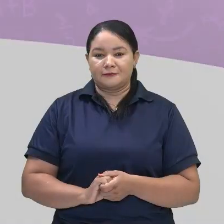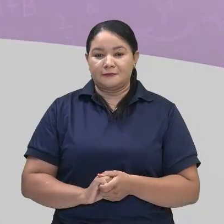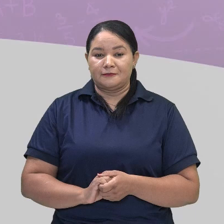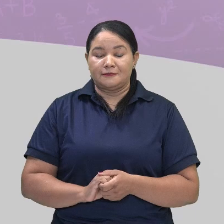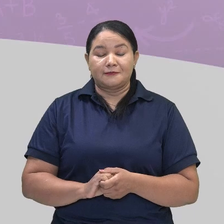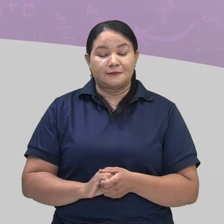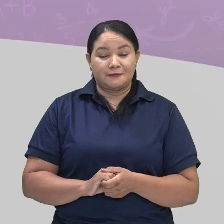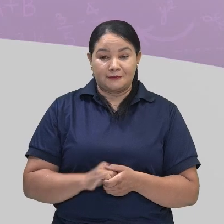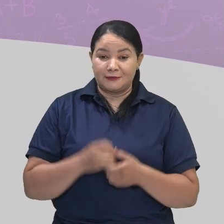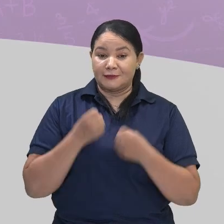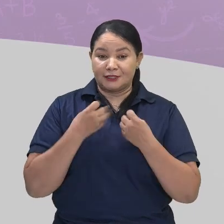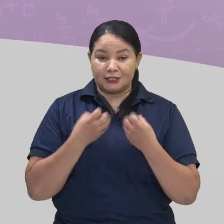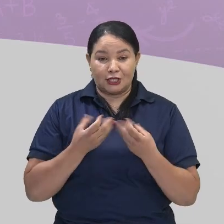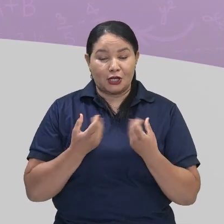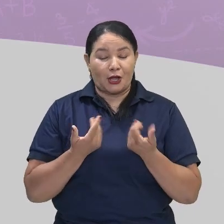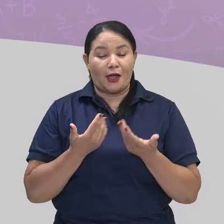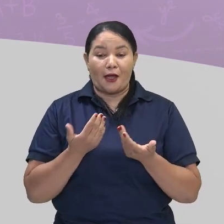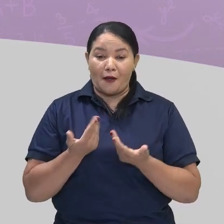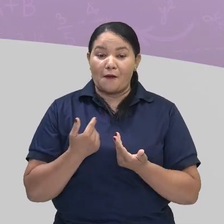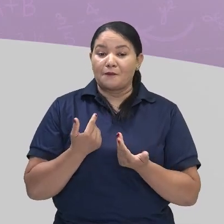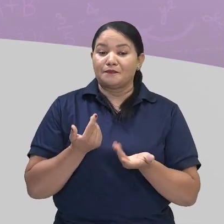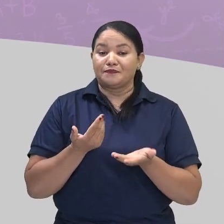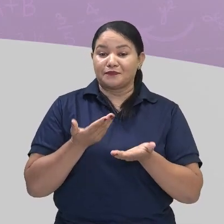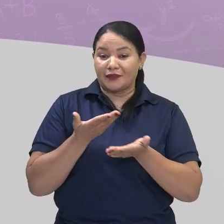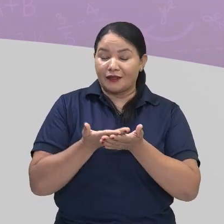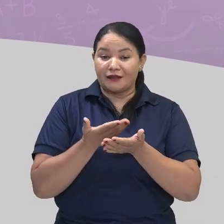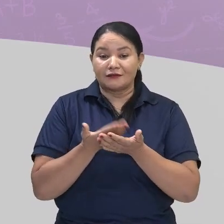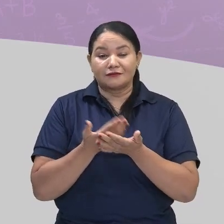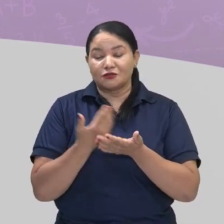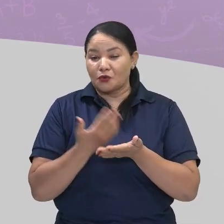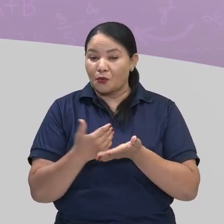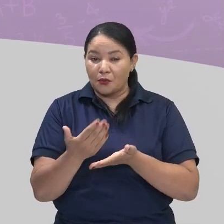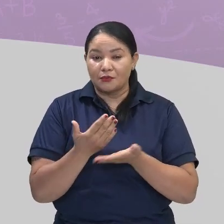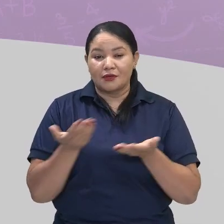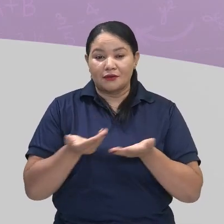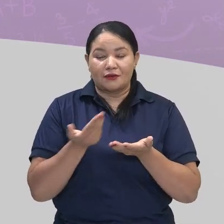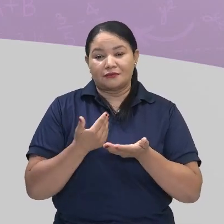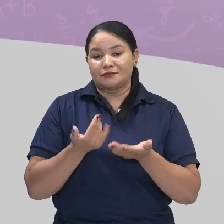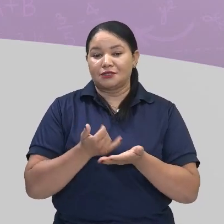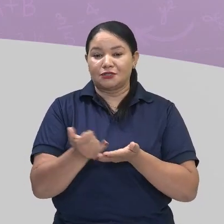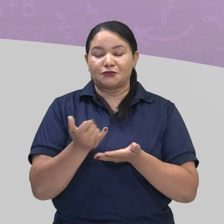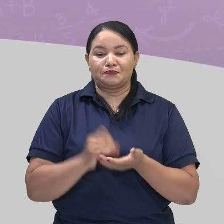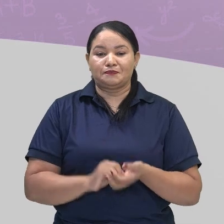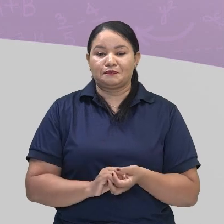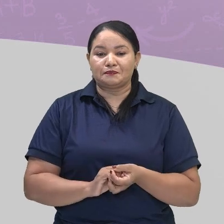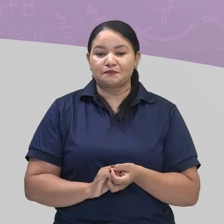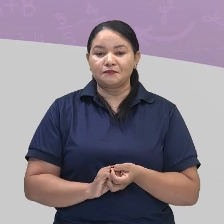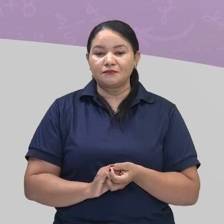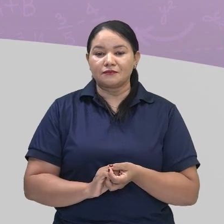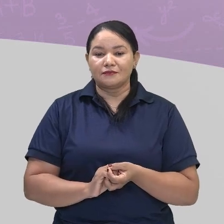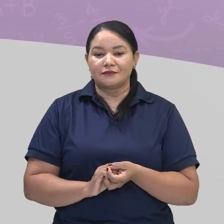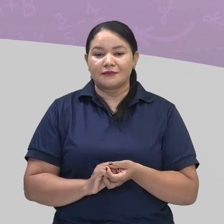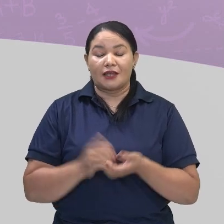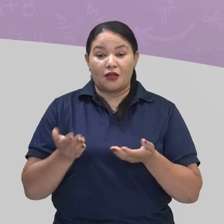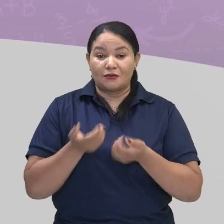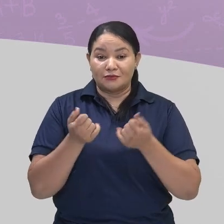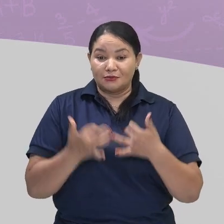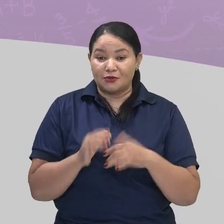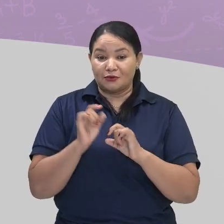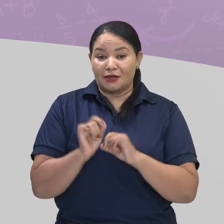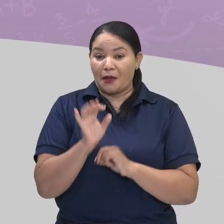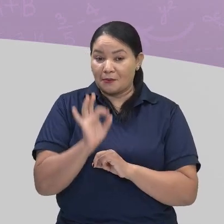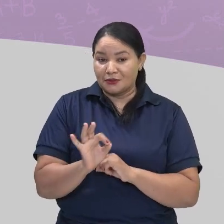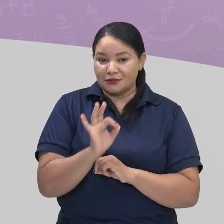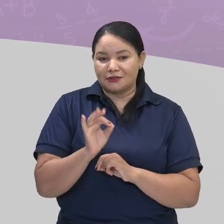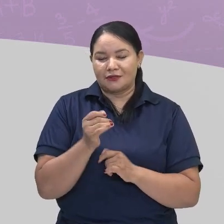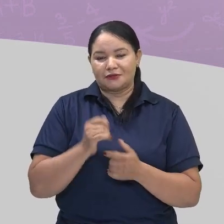Muito bem, meus queridos alunos, estou de volta e agora, em definitivo, para darmos aqui início à nossa aula. Bom, vamos falar de porcentagem.